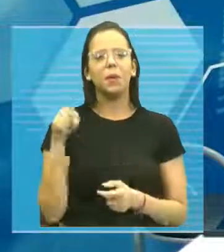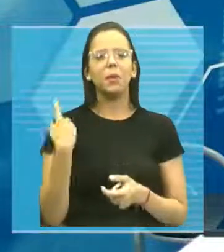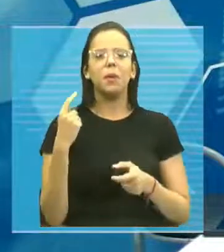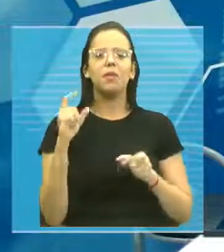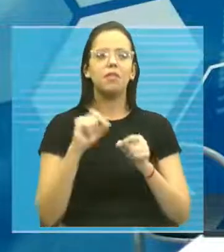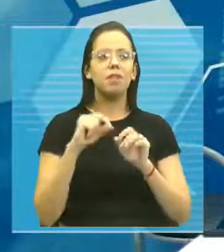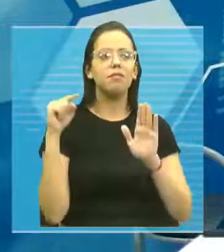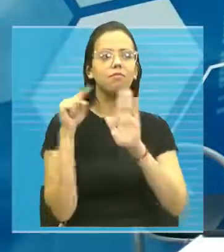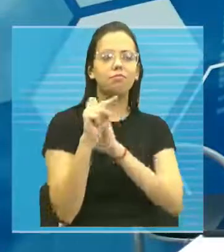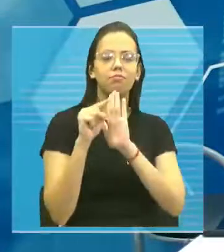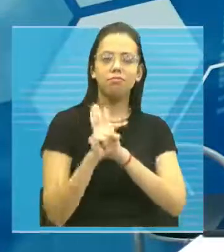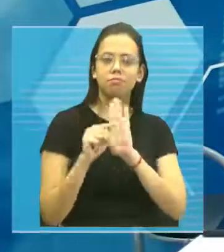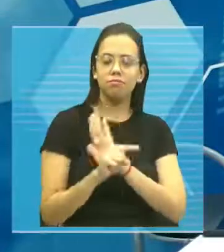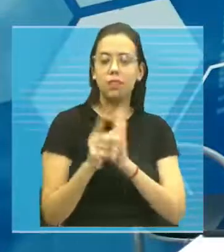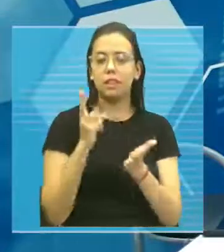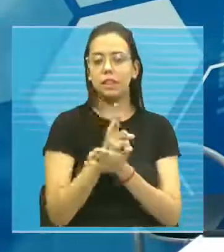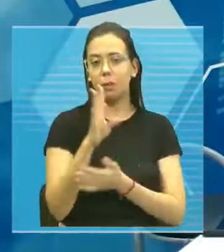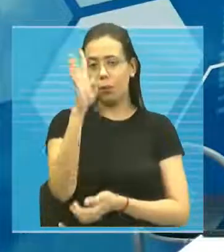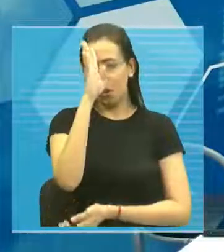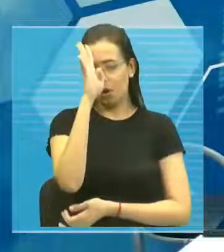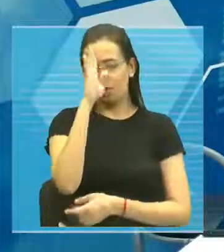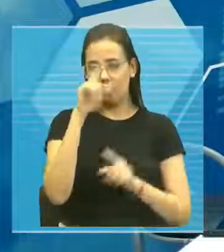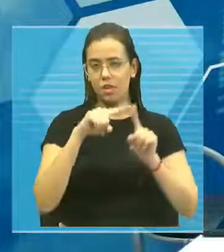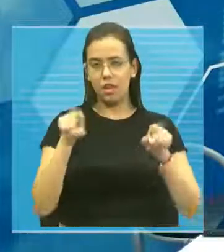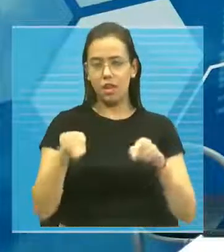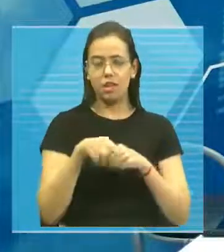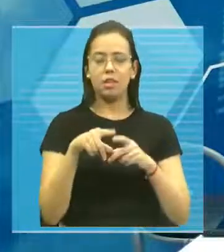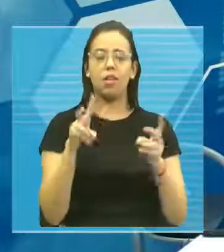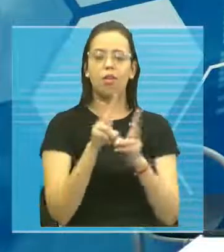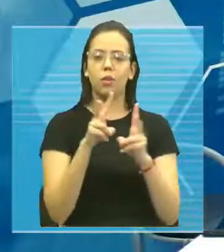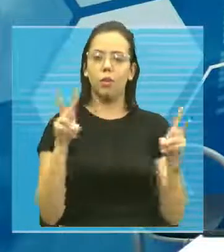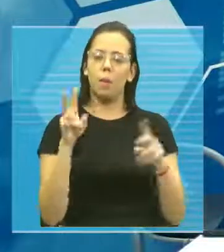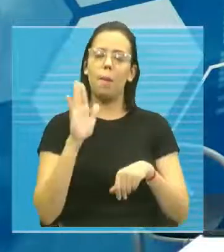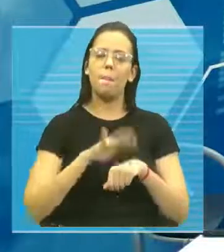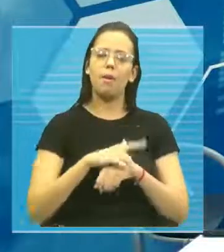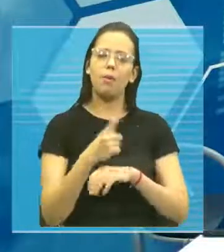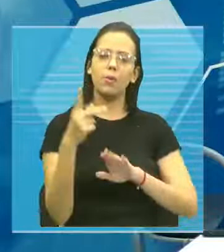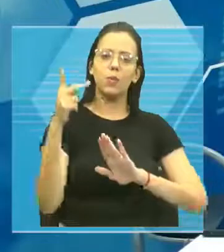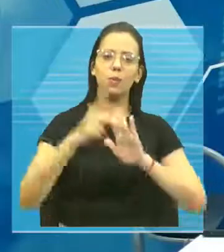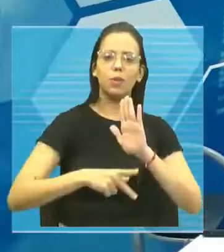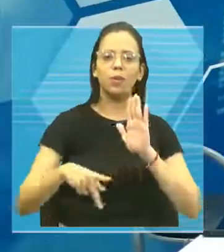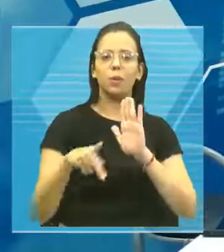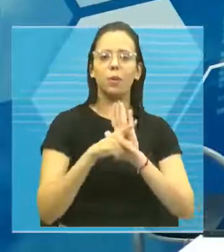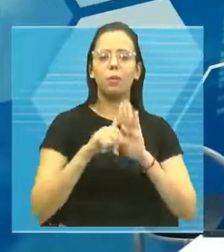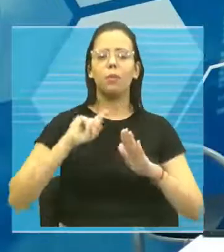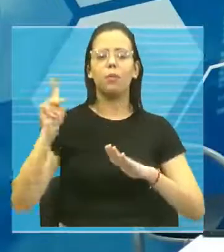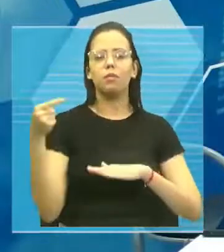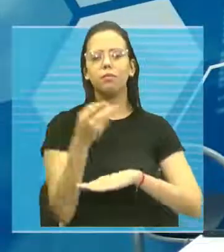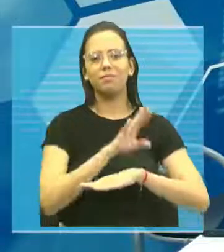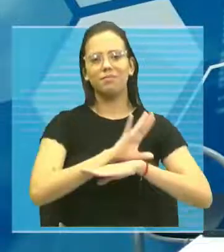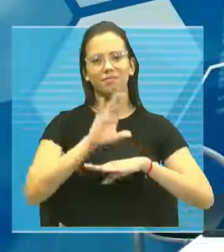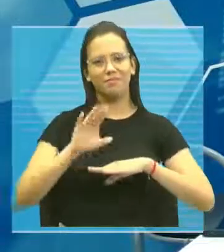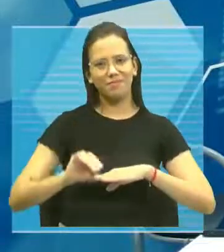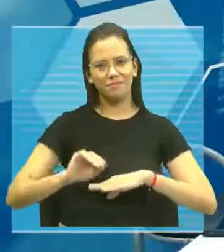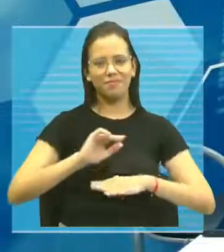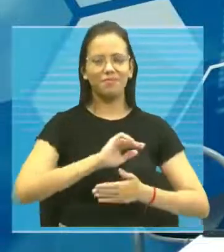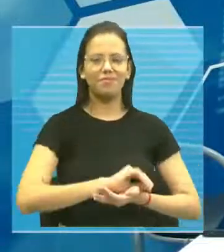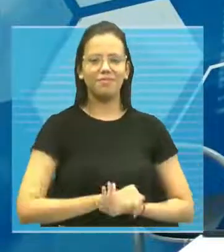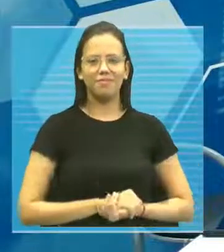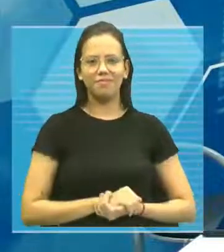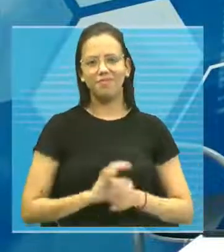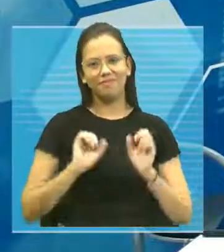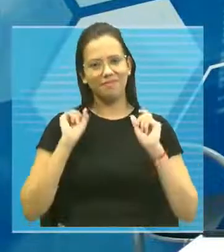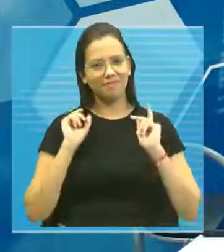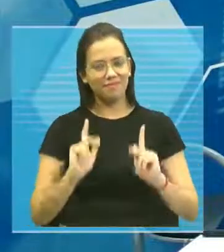faz um questionário toda quarta-feira nas salas onlines que é mais um projeto aí da nossa Secretaria de Educação